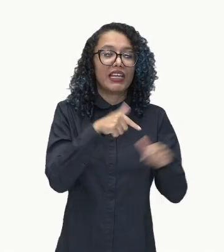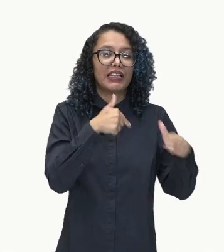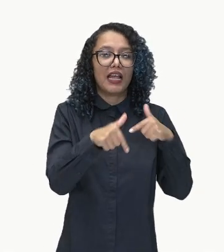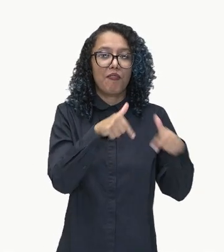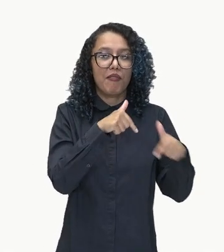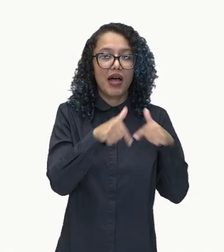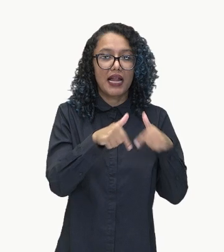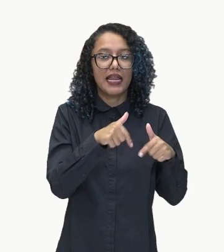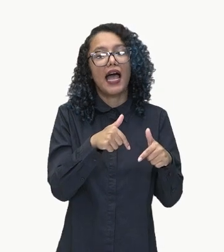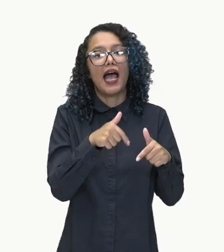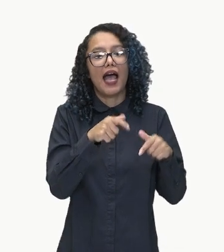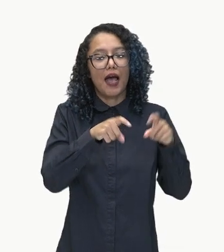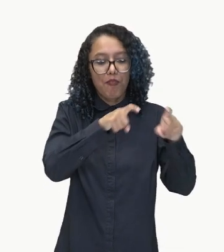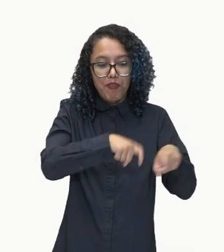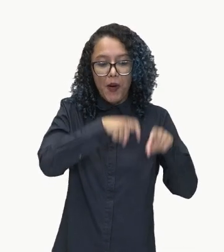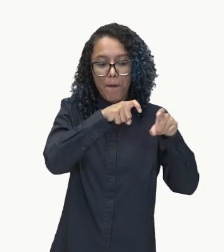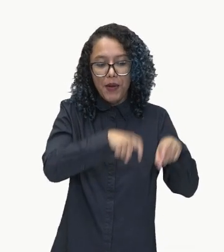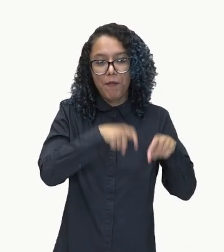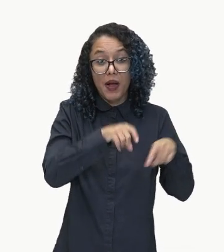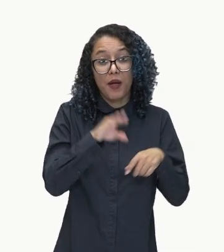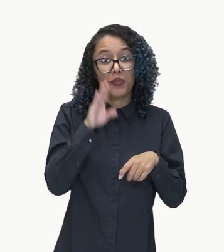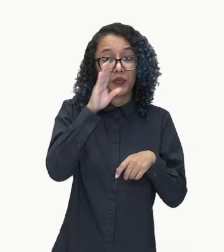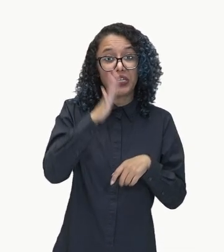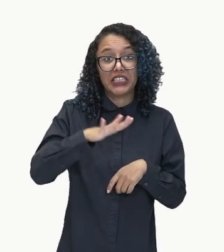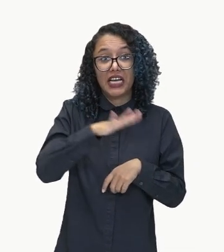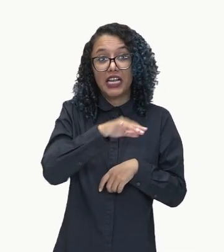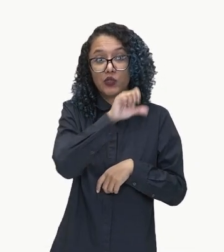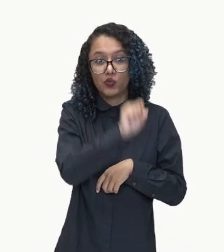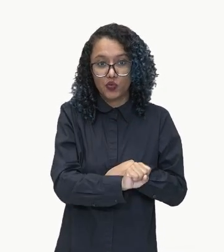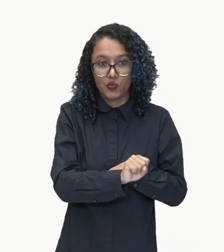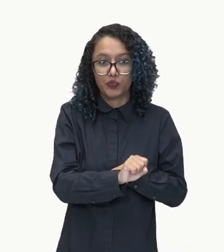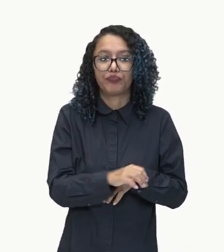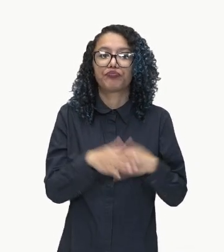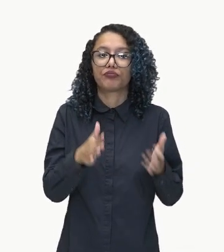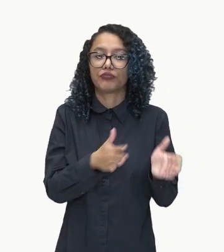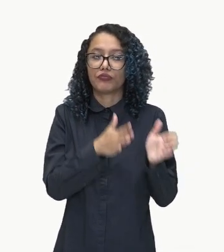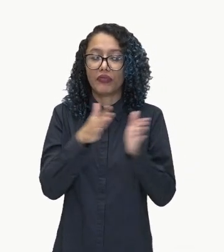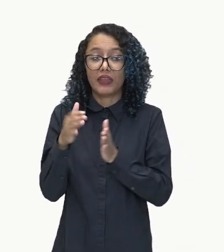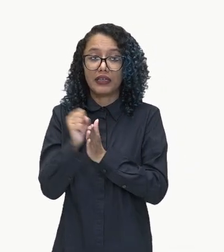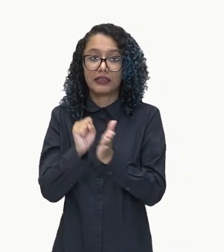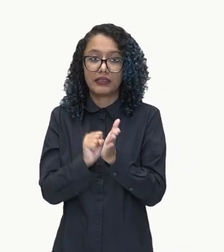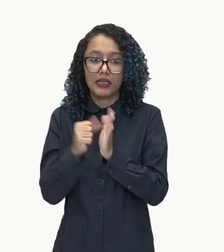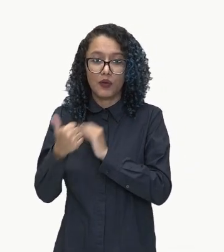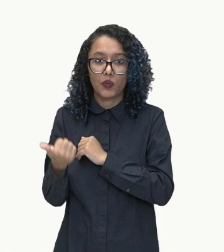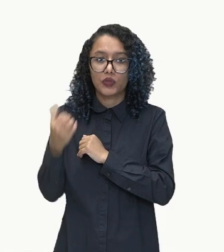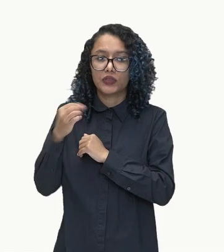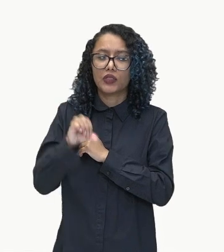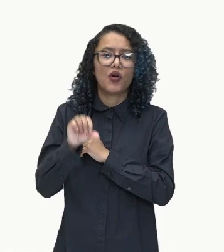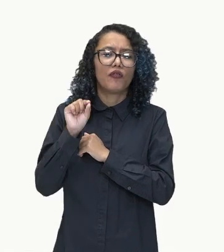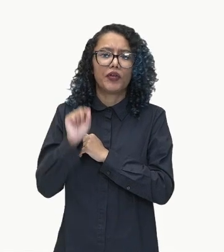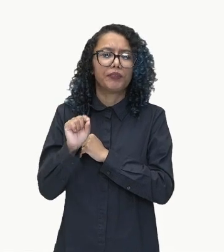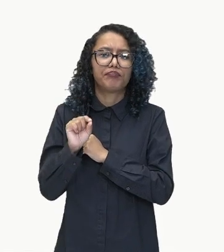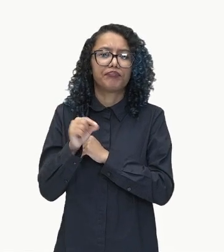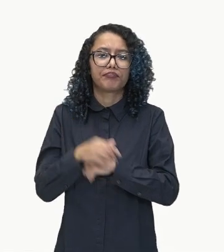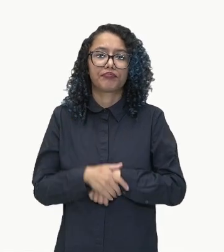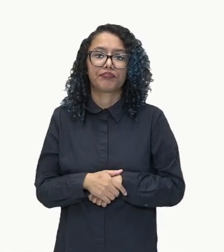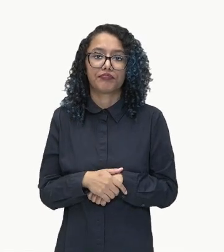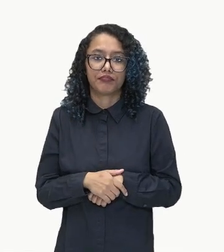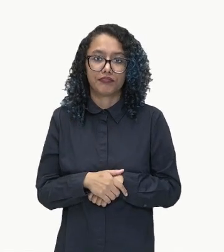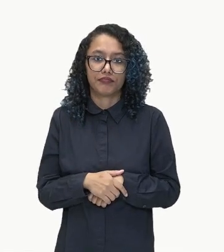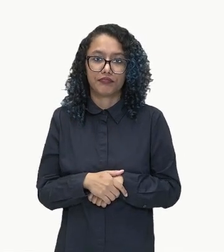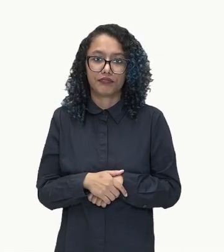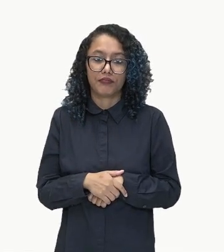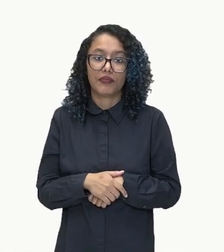do país, tá? E no século XIX, a gente observa que vai começar a vir os